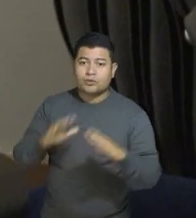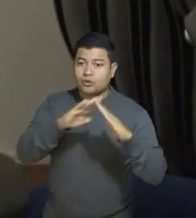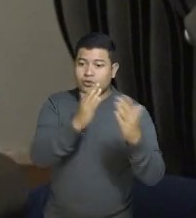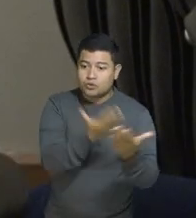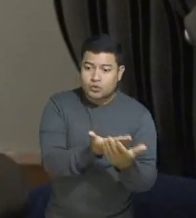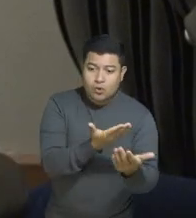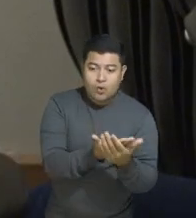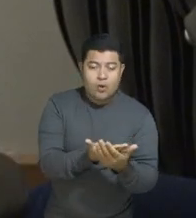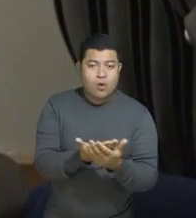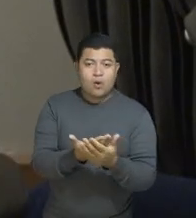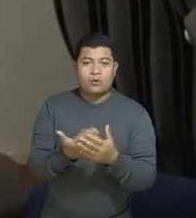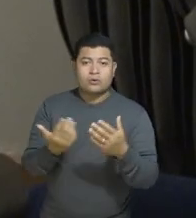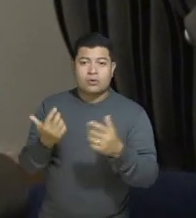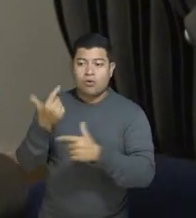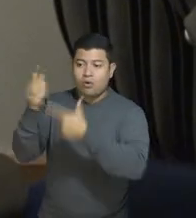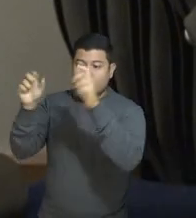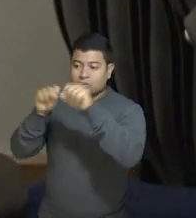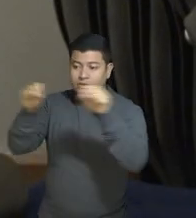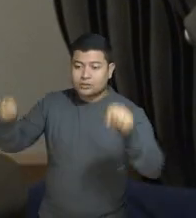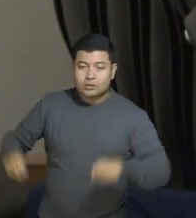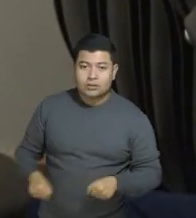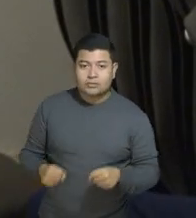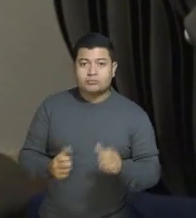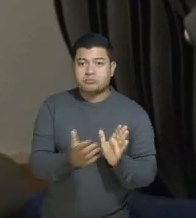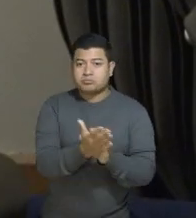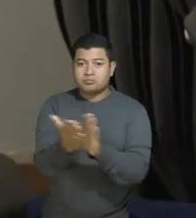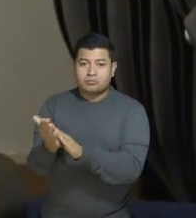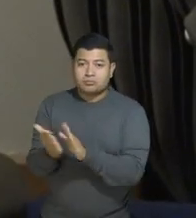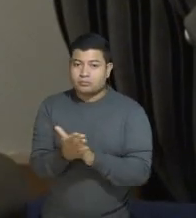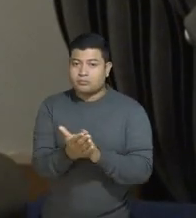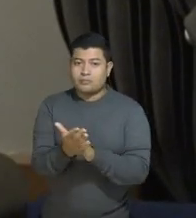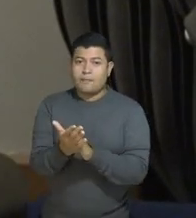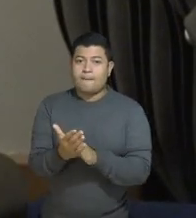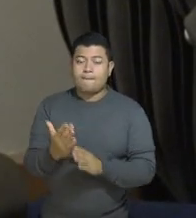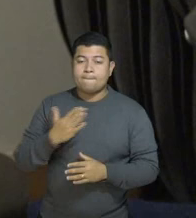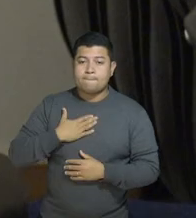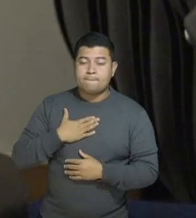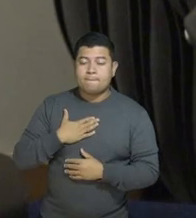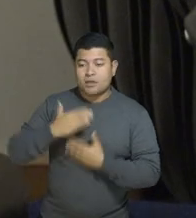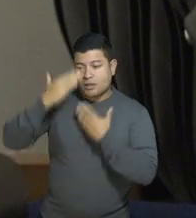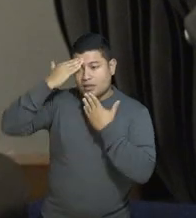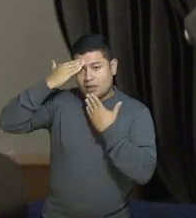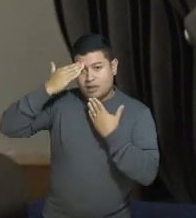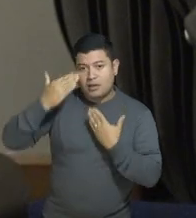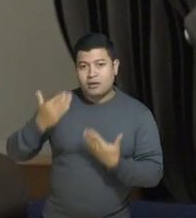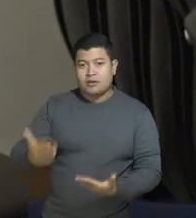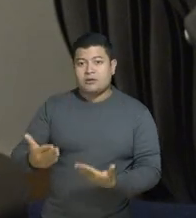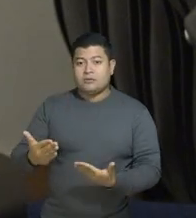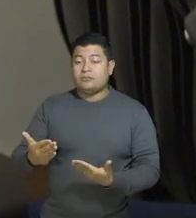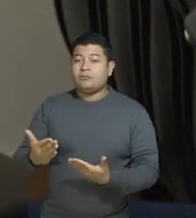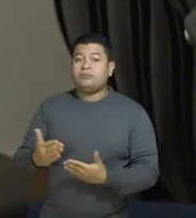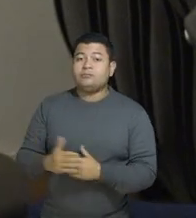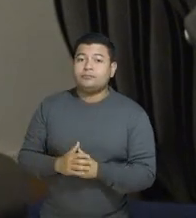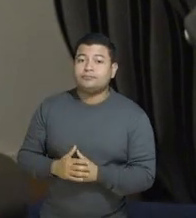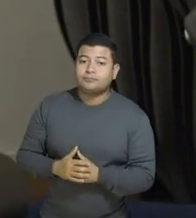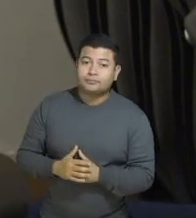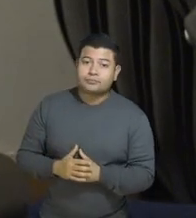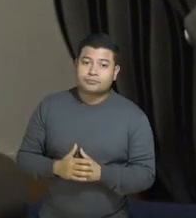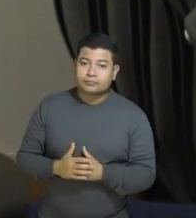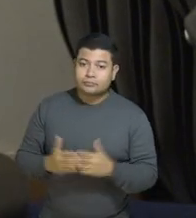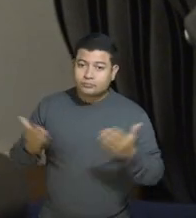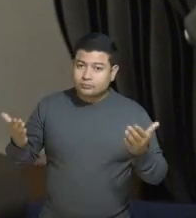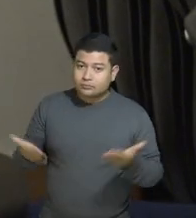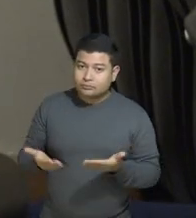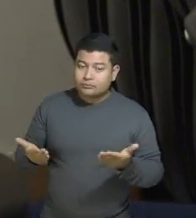né? Então, parabéns a todos, o meu agradecimento. E, olha, estou levando várias questões.